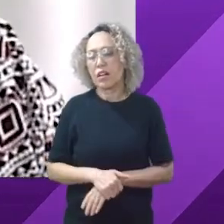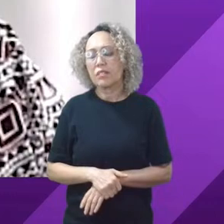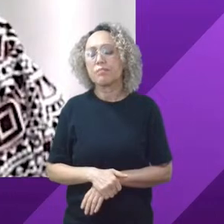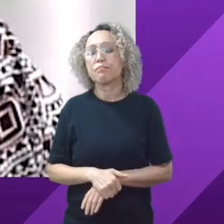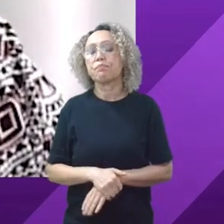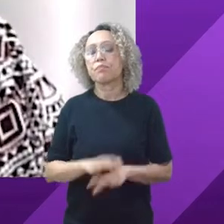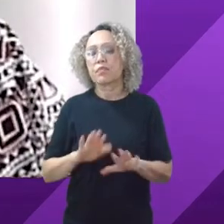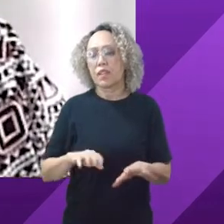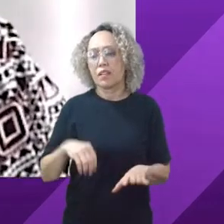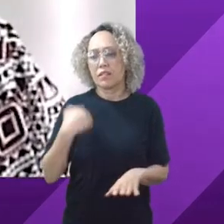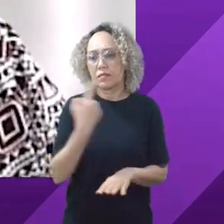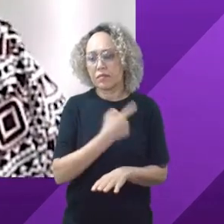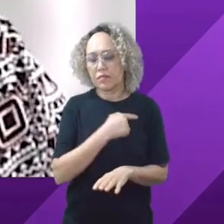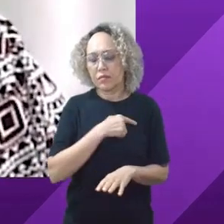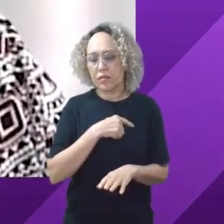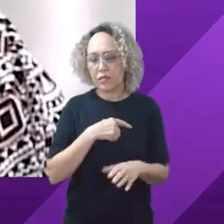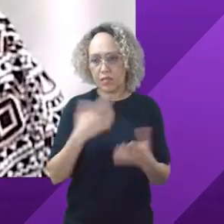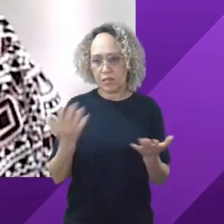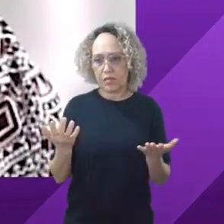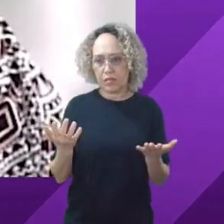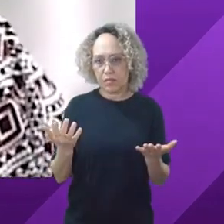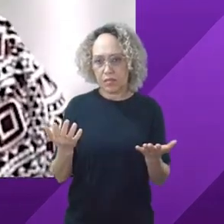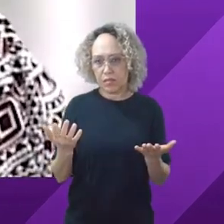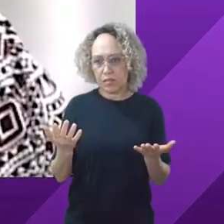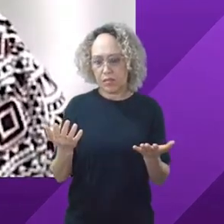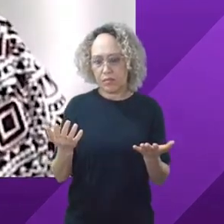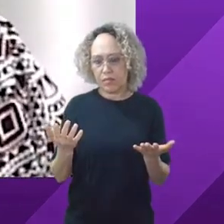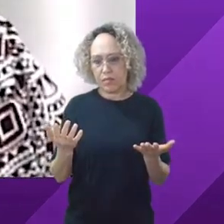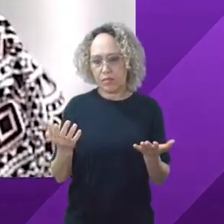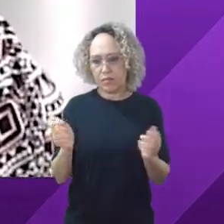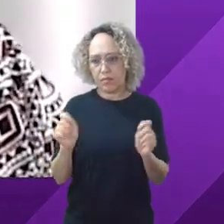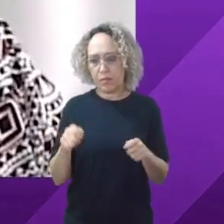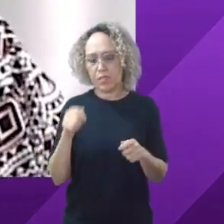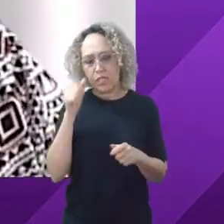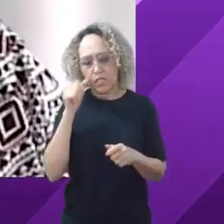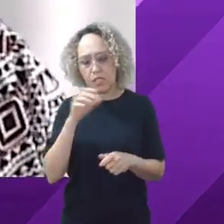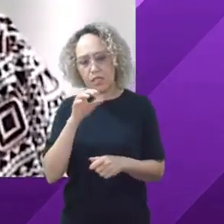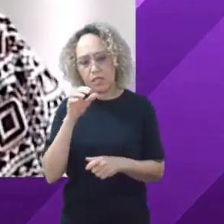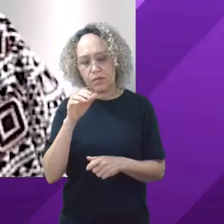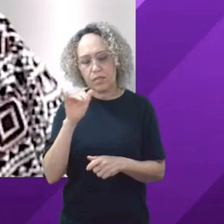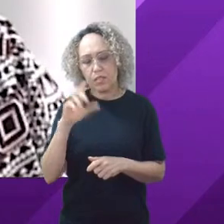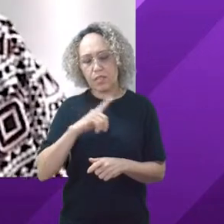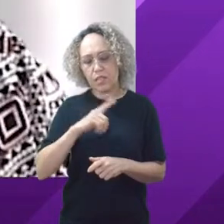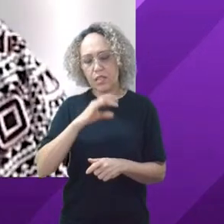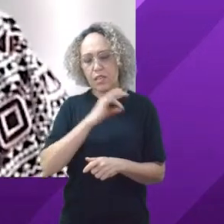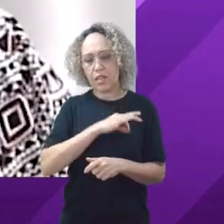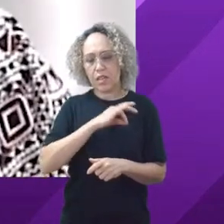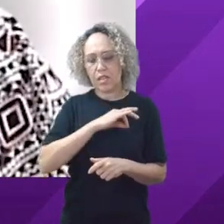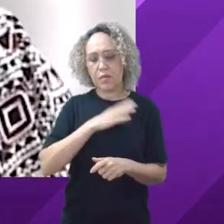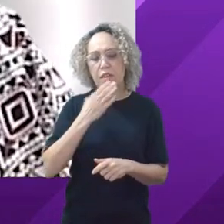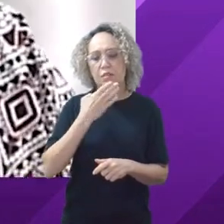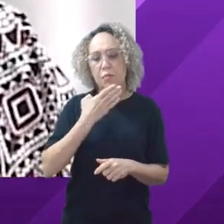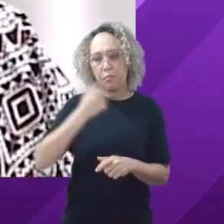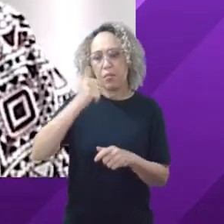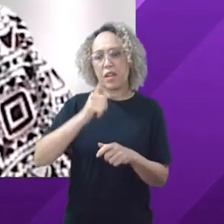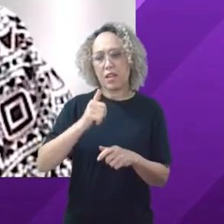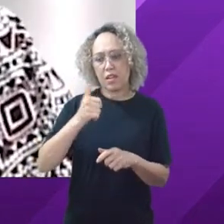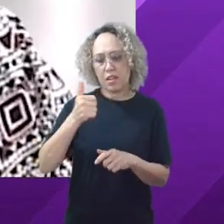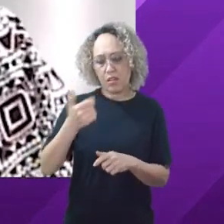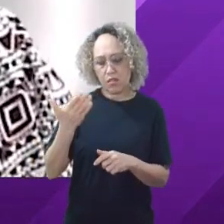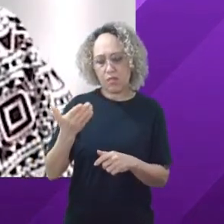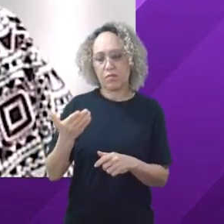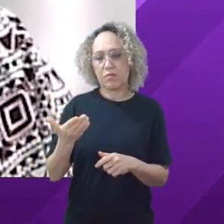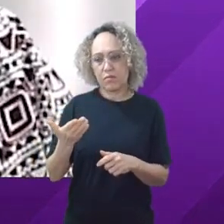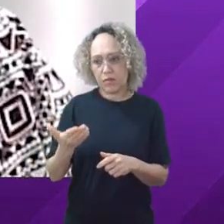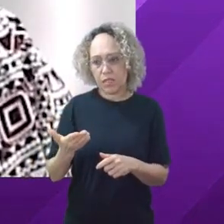nossa intermediação e podiam ter rendimentos um pouco melhores do que agora nos momentos